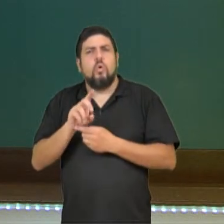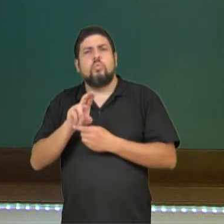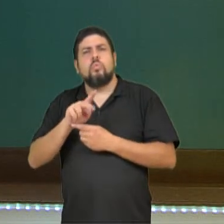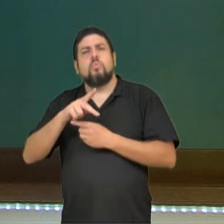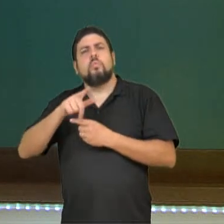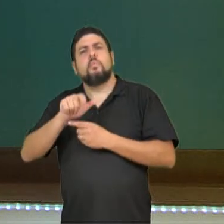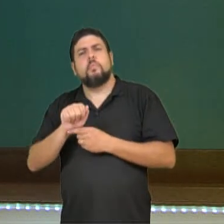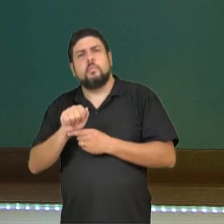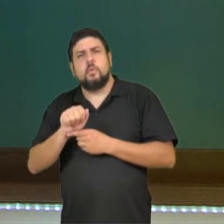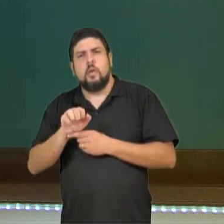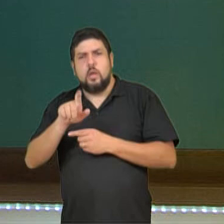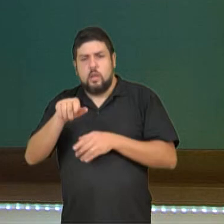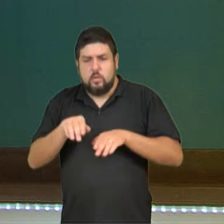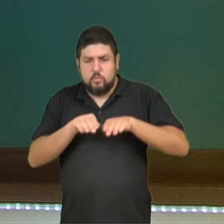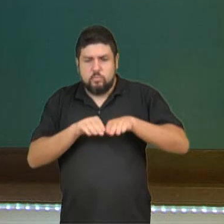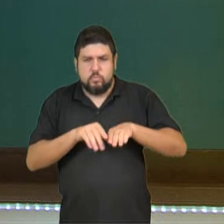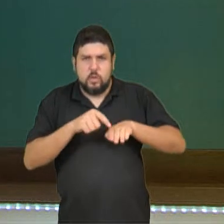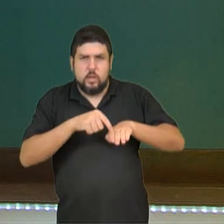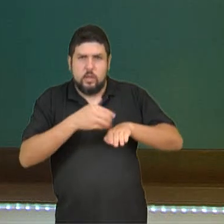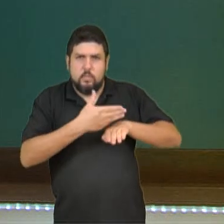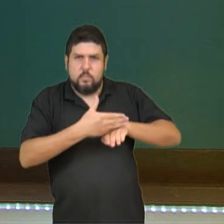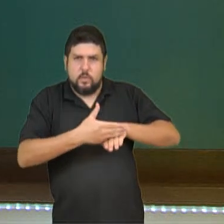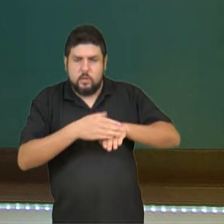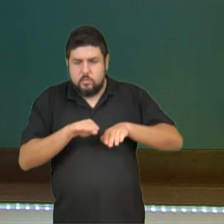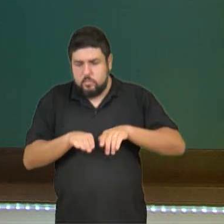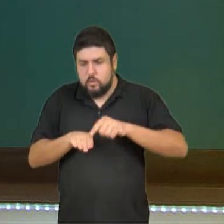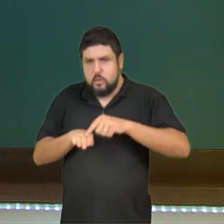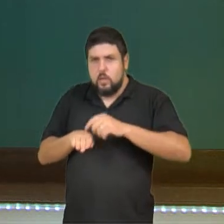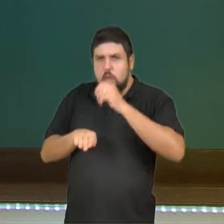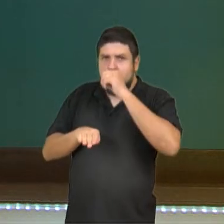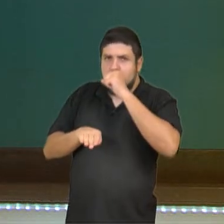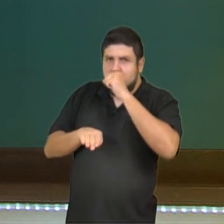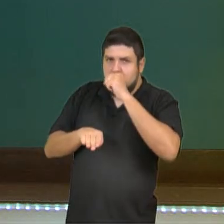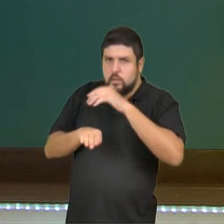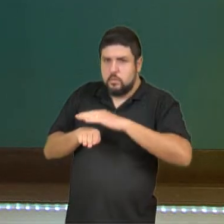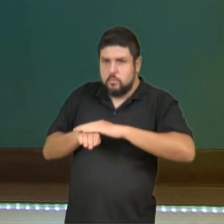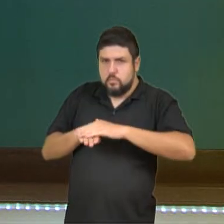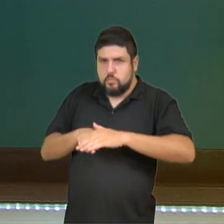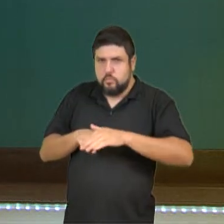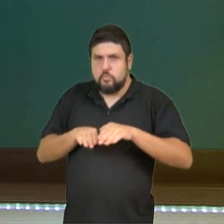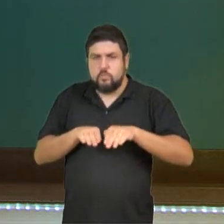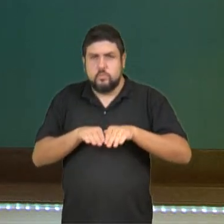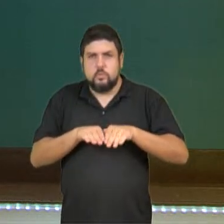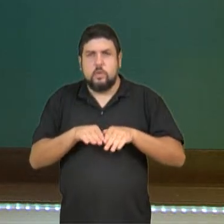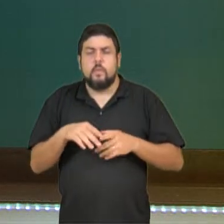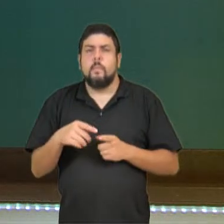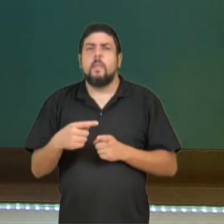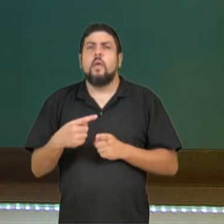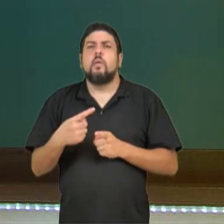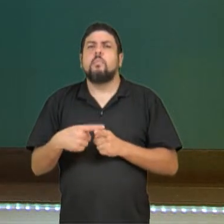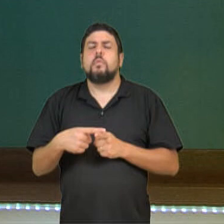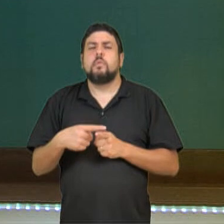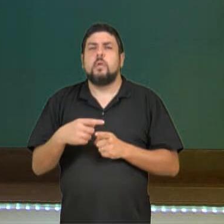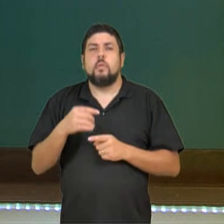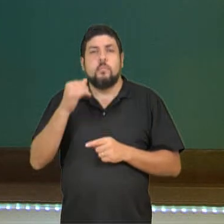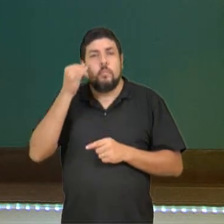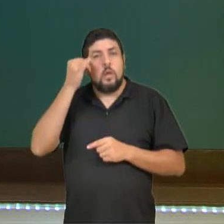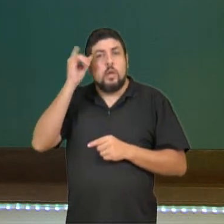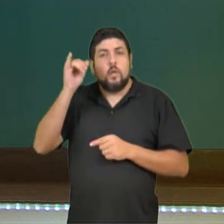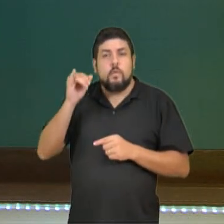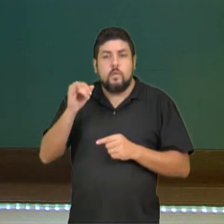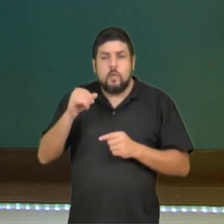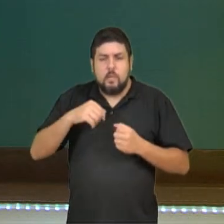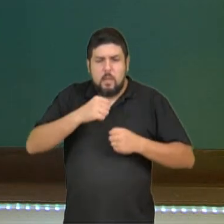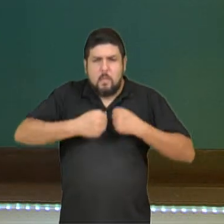Então, é uma base branca e uma laranja. Para que ela serve? Para evitar o choque das atletas na hora